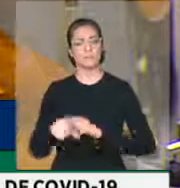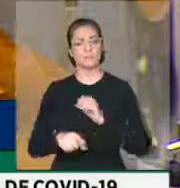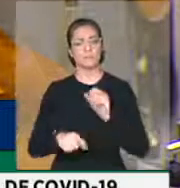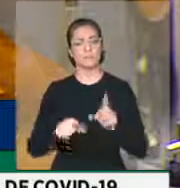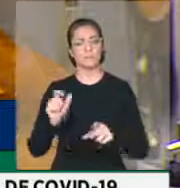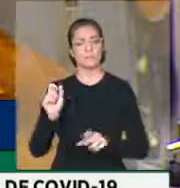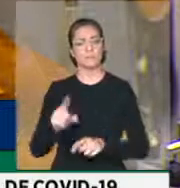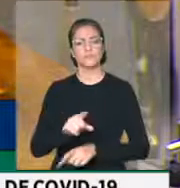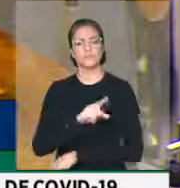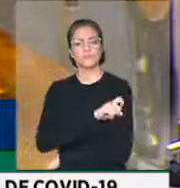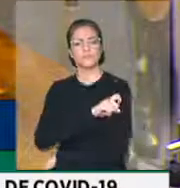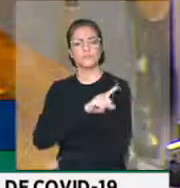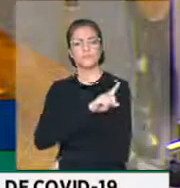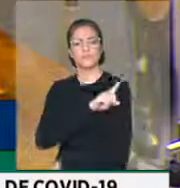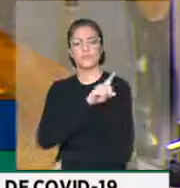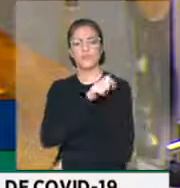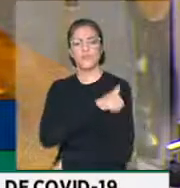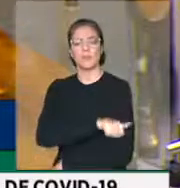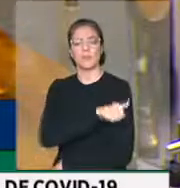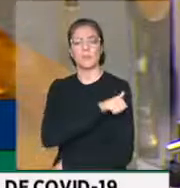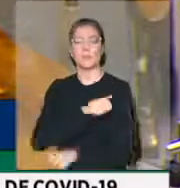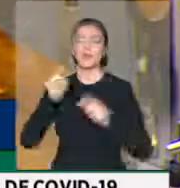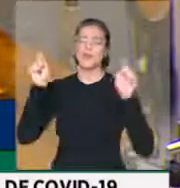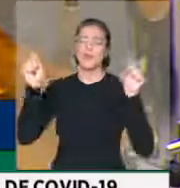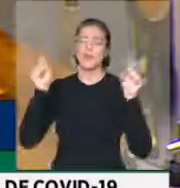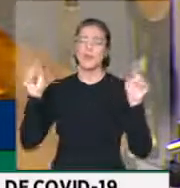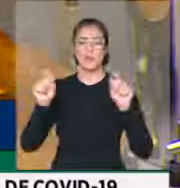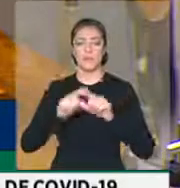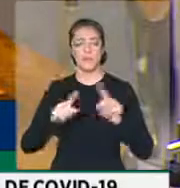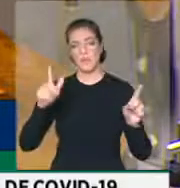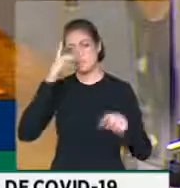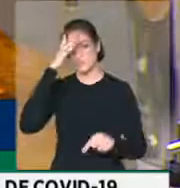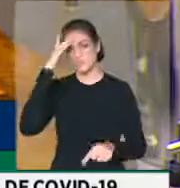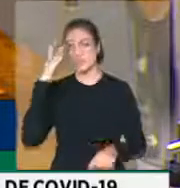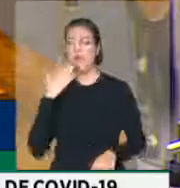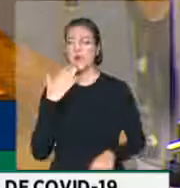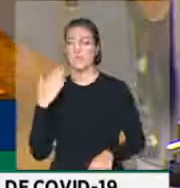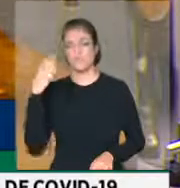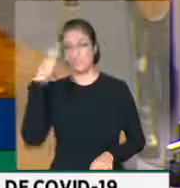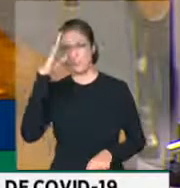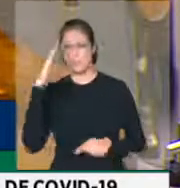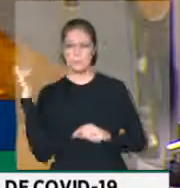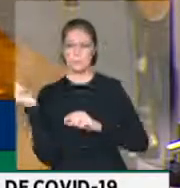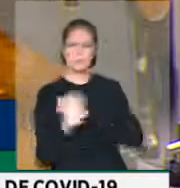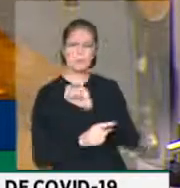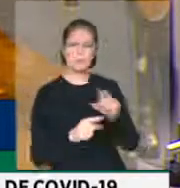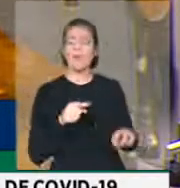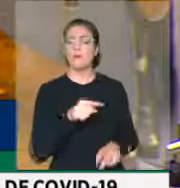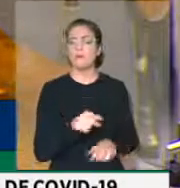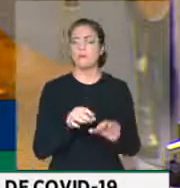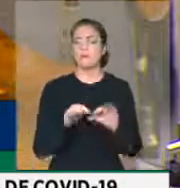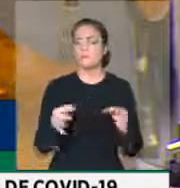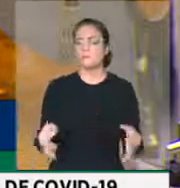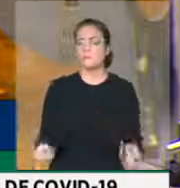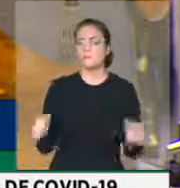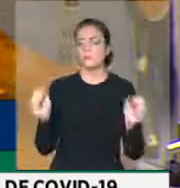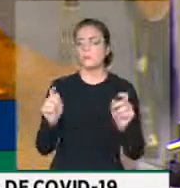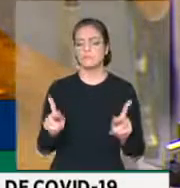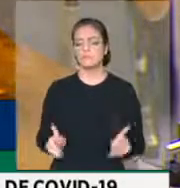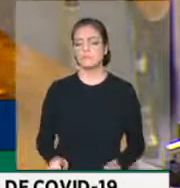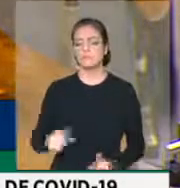tropas bolsonaristas, que faziam um protesto cumprindo o isolamento social, com as cruzes simbolizando tantas vidas que já